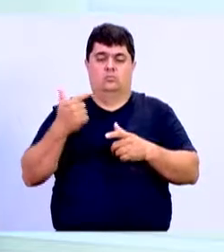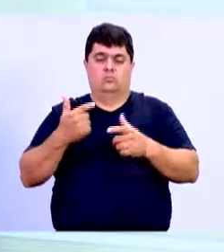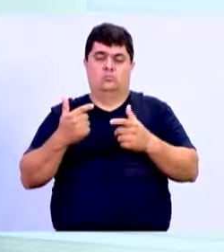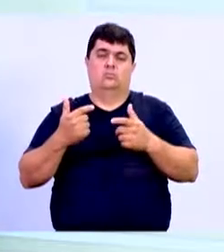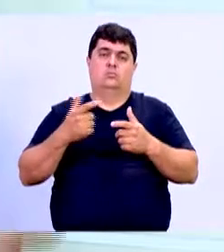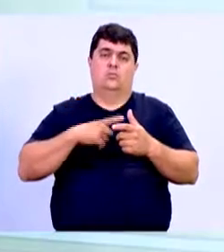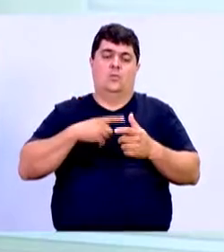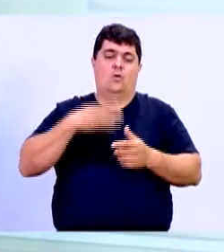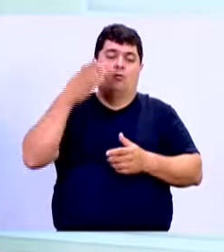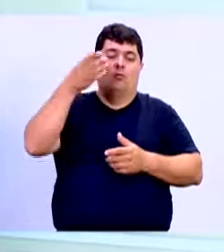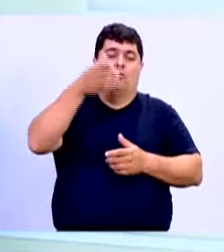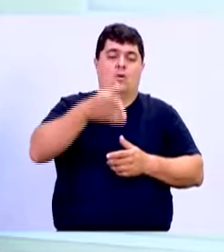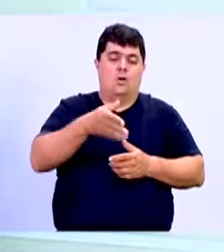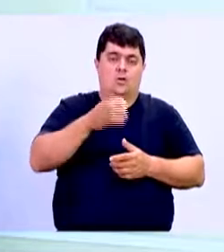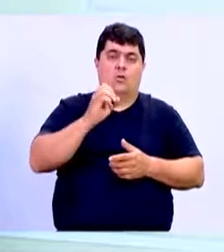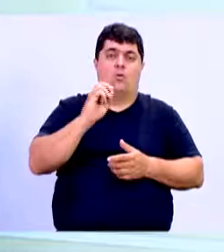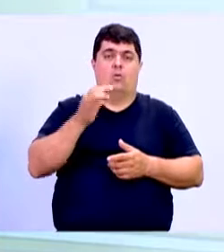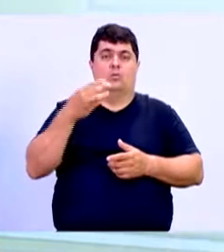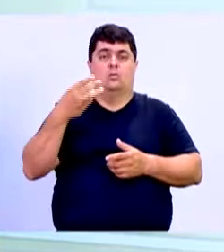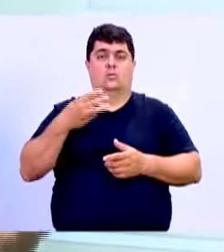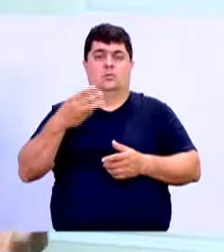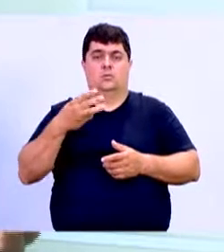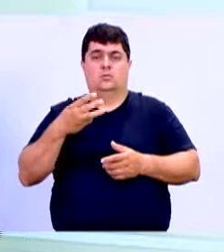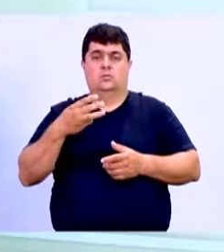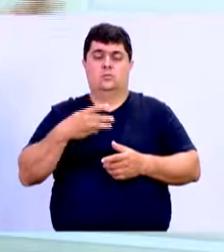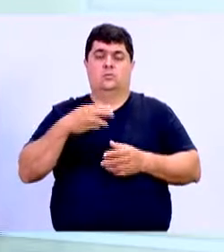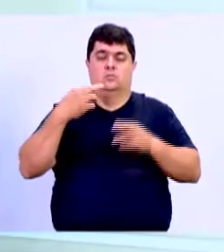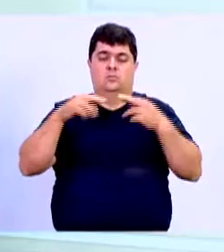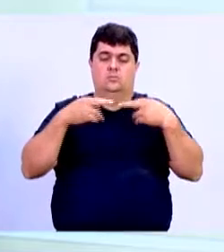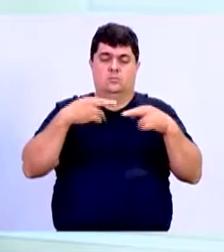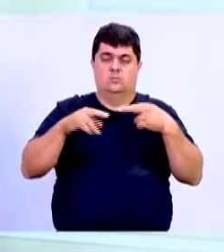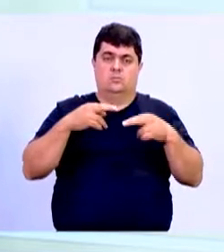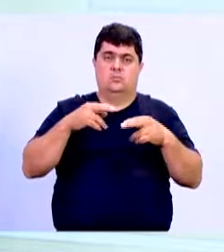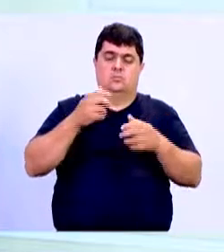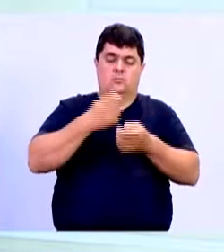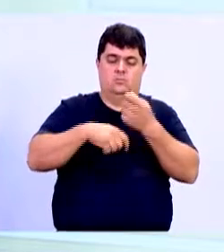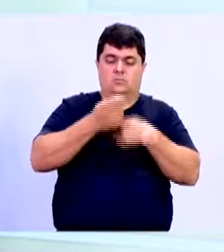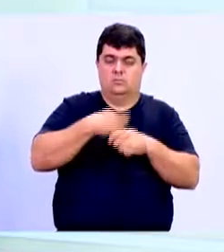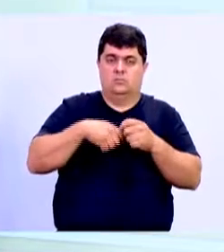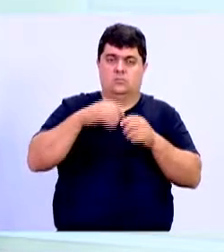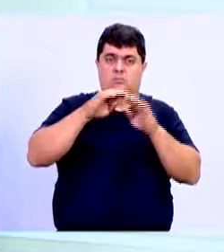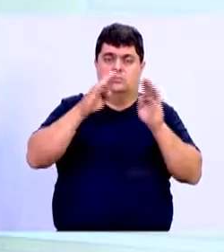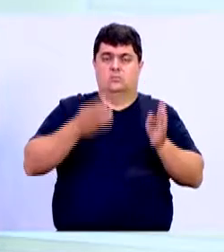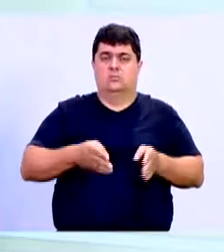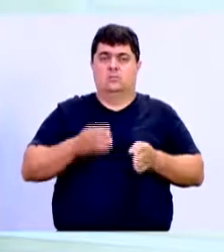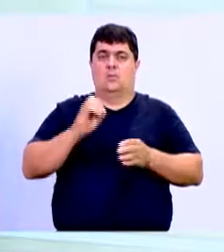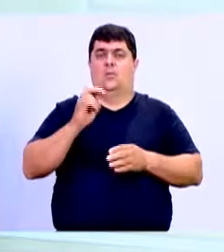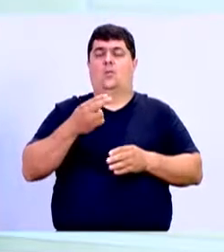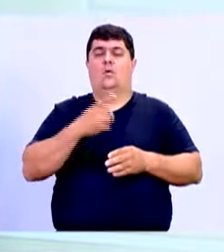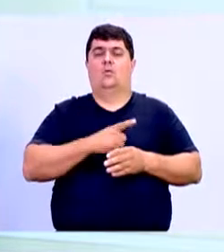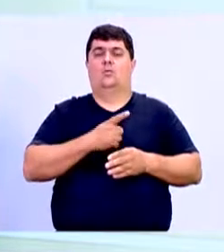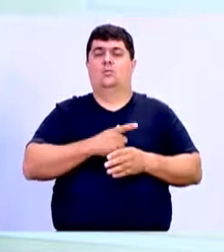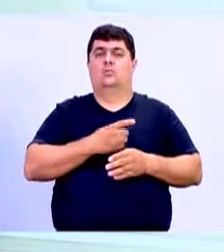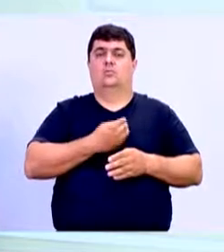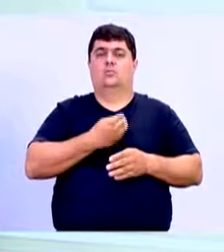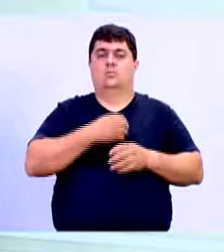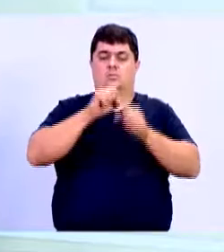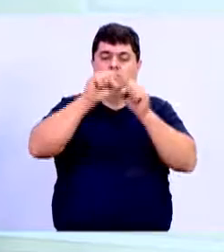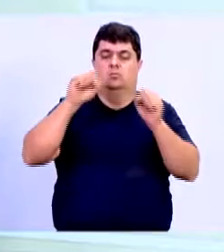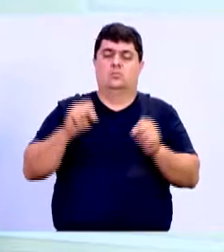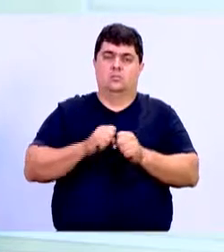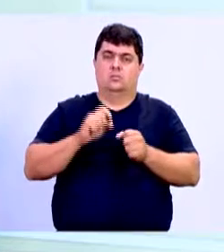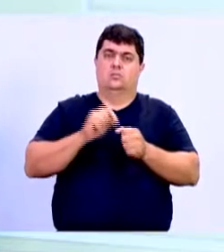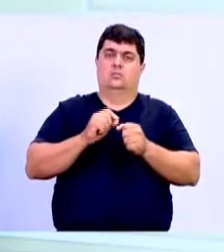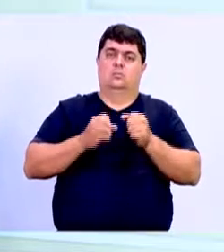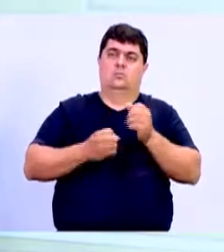atendimento presencial, ou nível 3, atendimento de rede, de administração de servidores, ou ainda a parte de desenvolvimento de